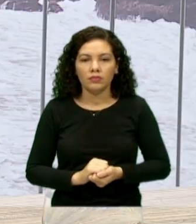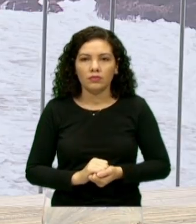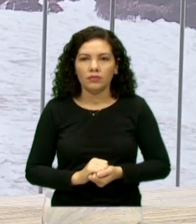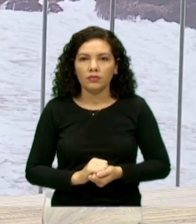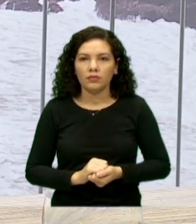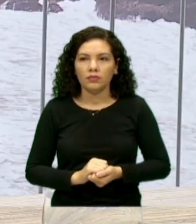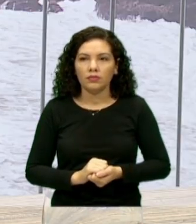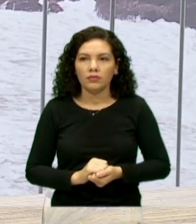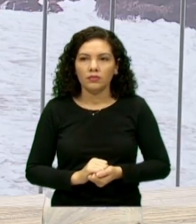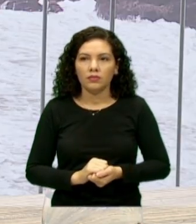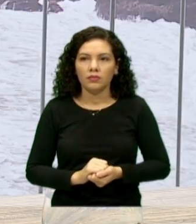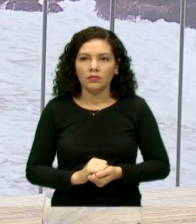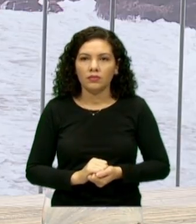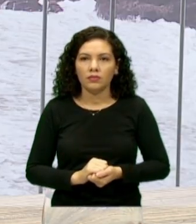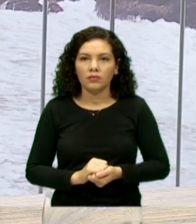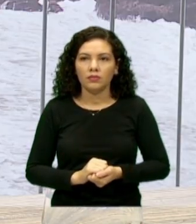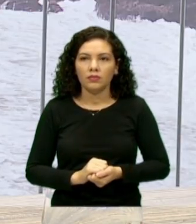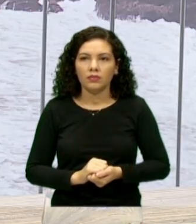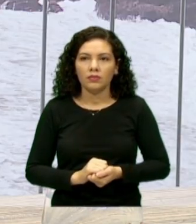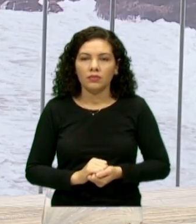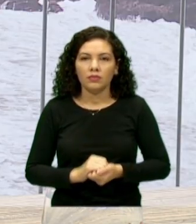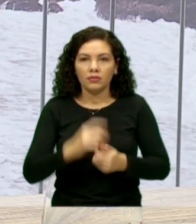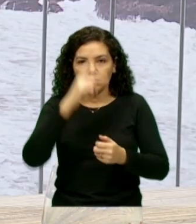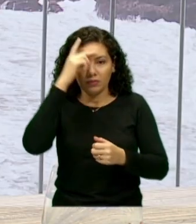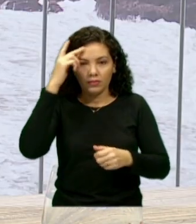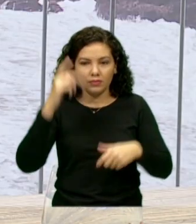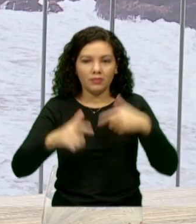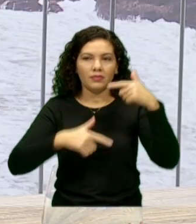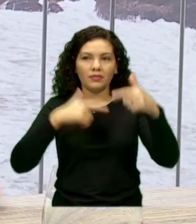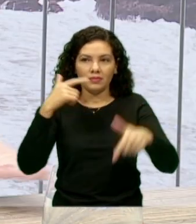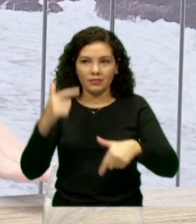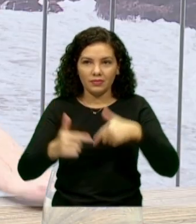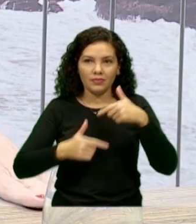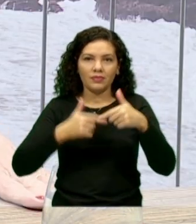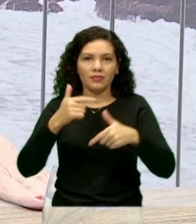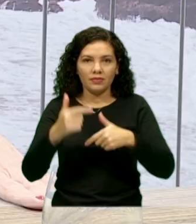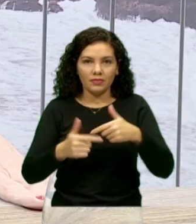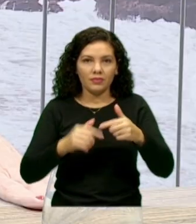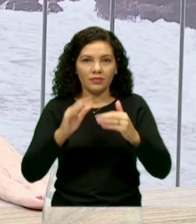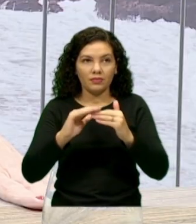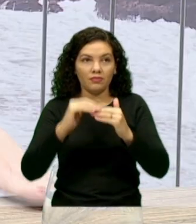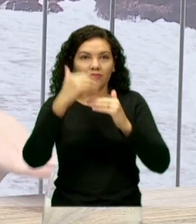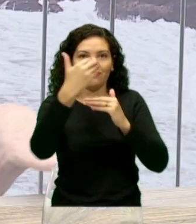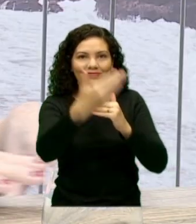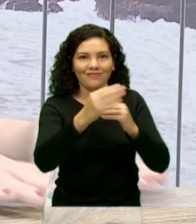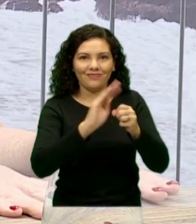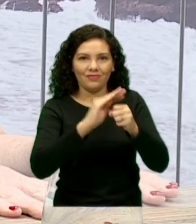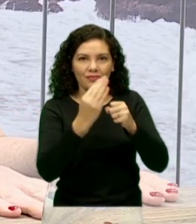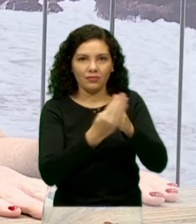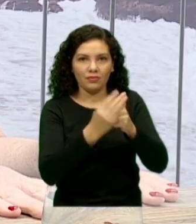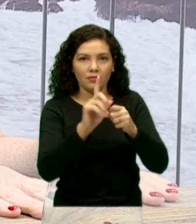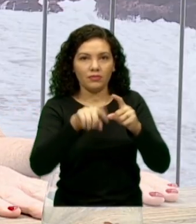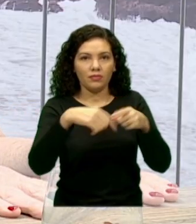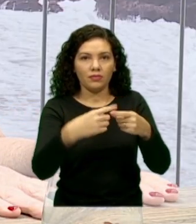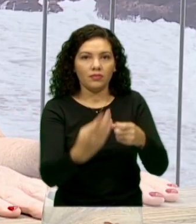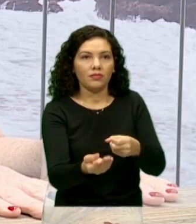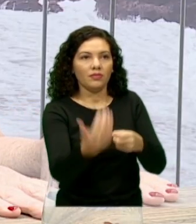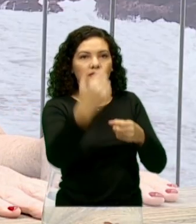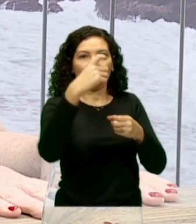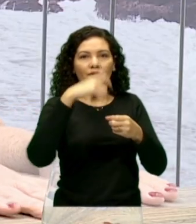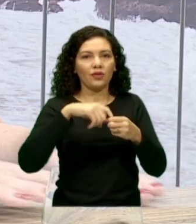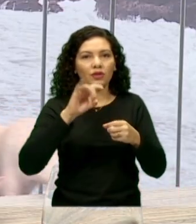Então, o pessoal, ele trabalha fora do bairro, ele volta para casa só para